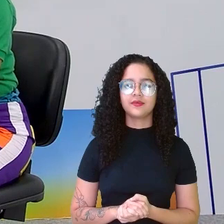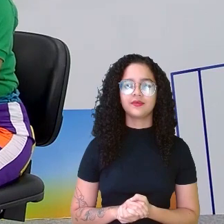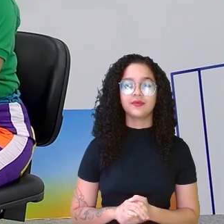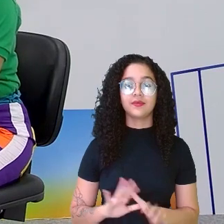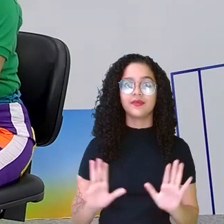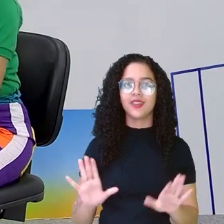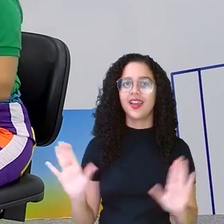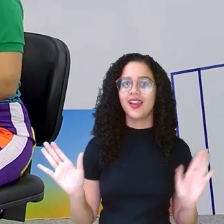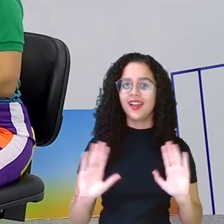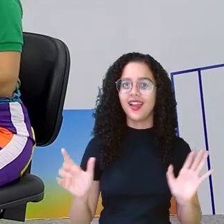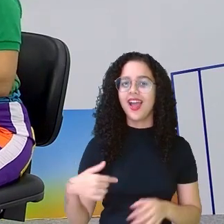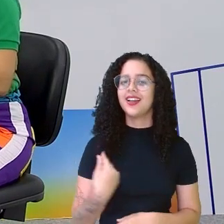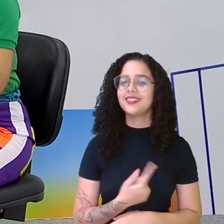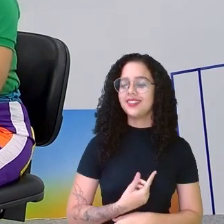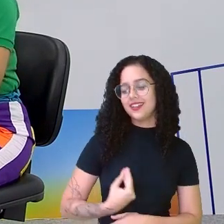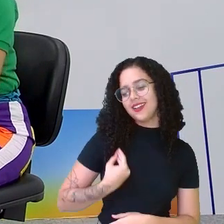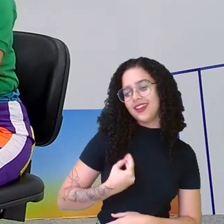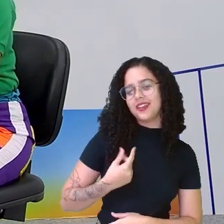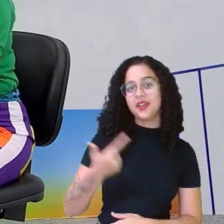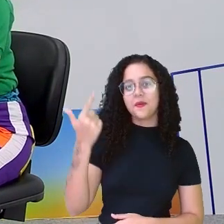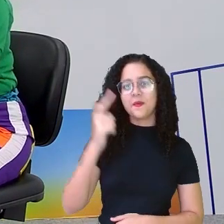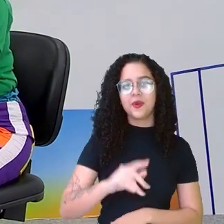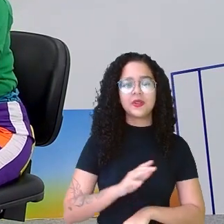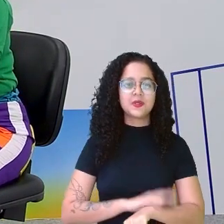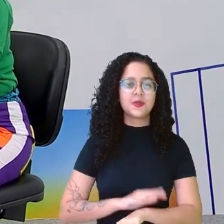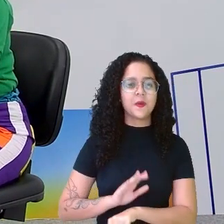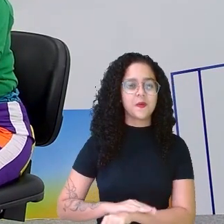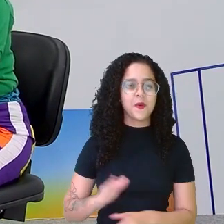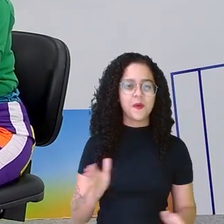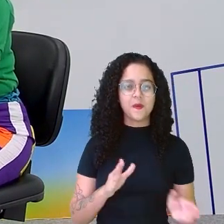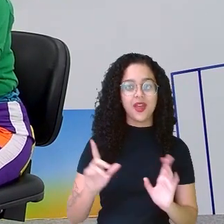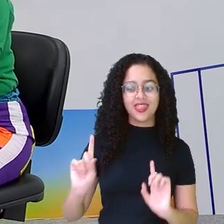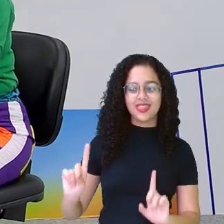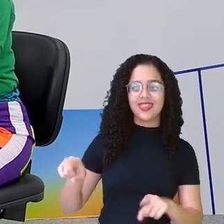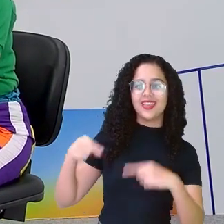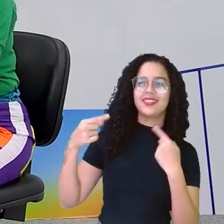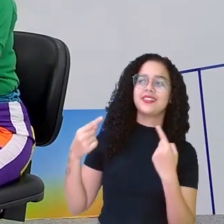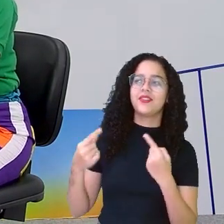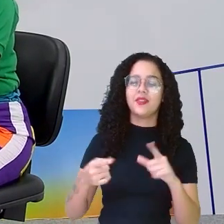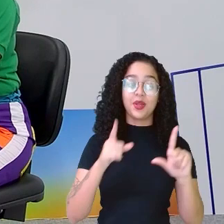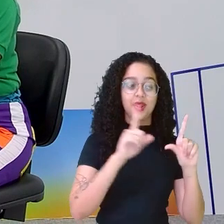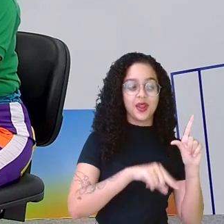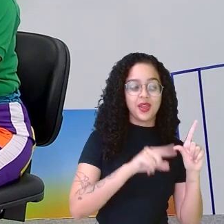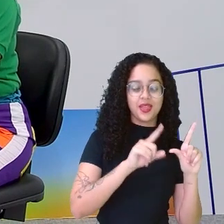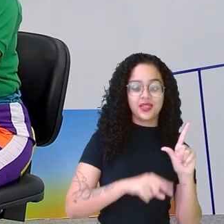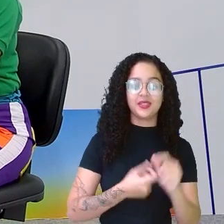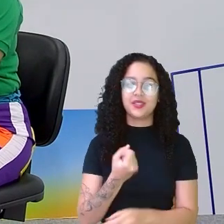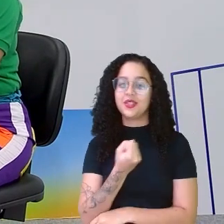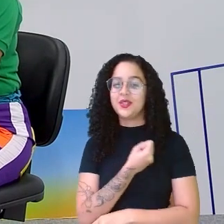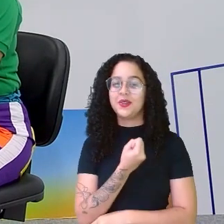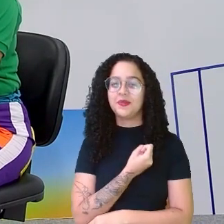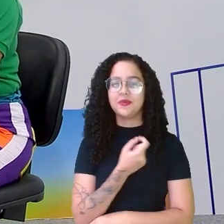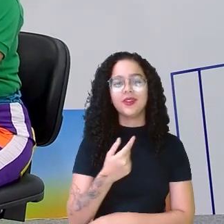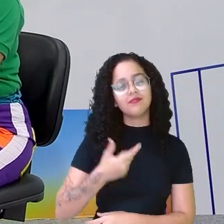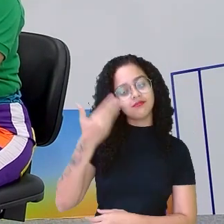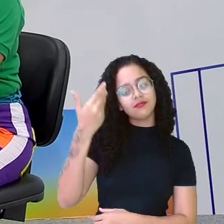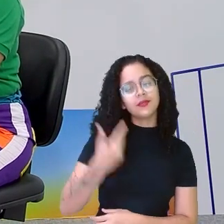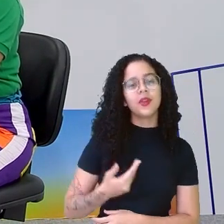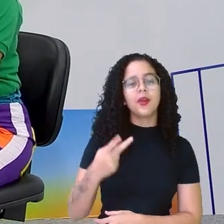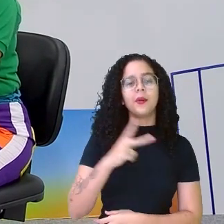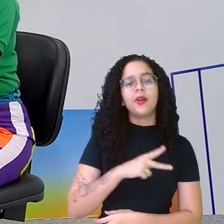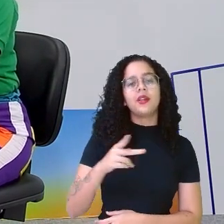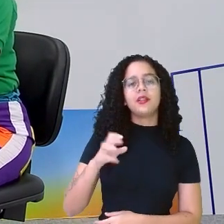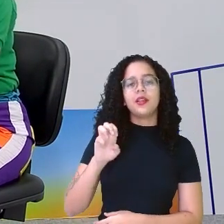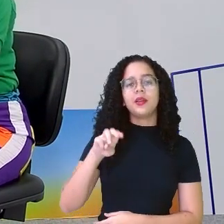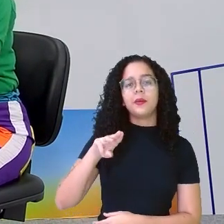Estamos aqui para mais um momento do nosso desafio Letras e Números. Eu, a professora Emília